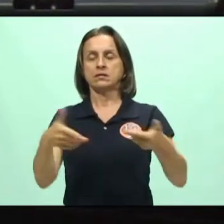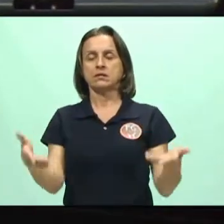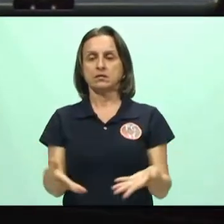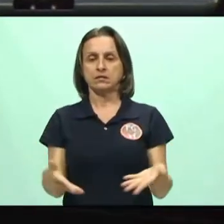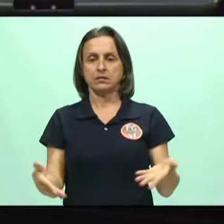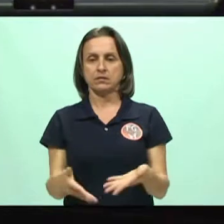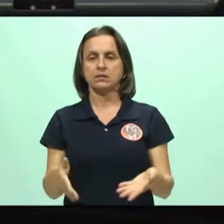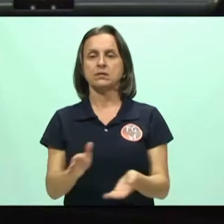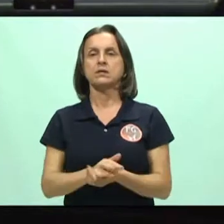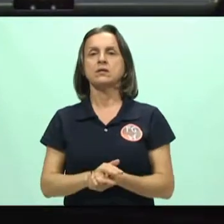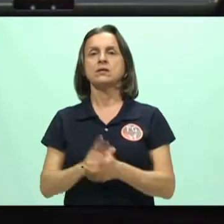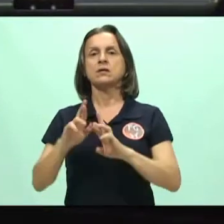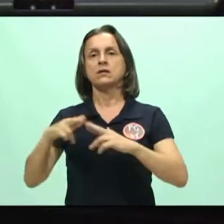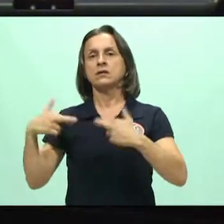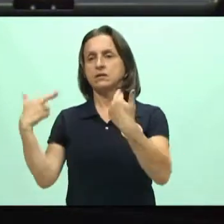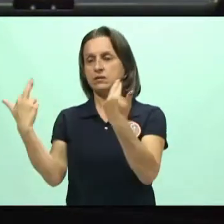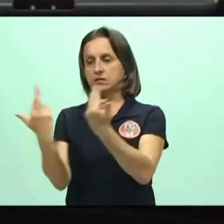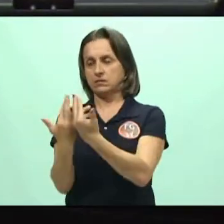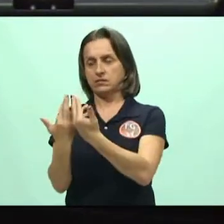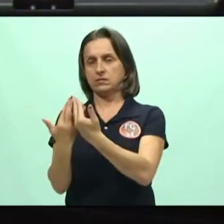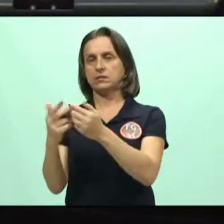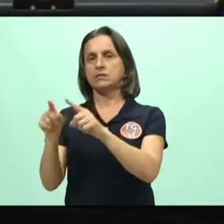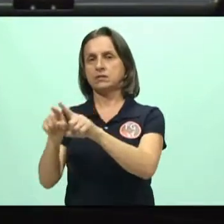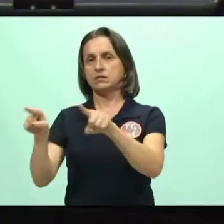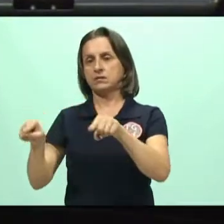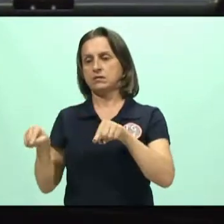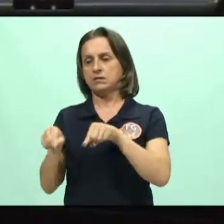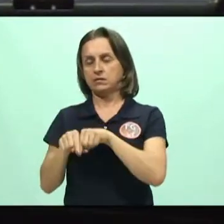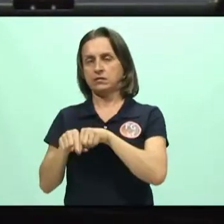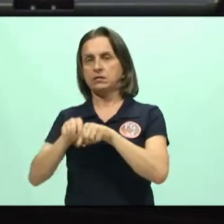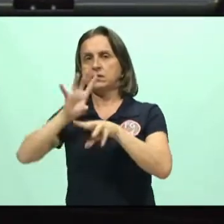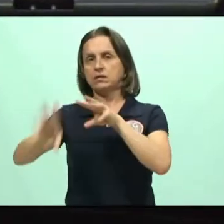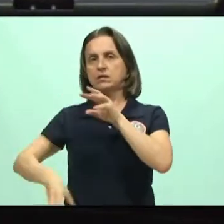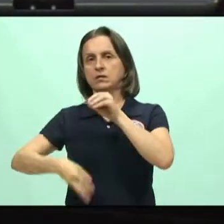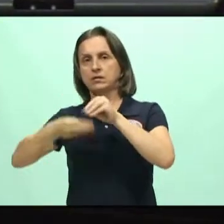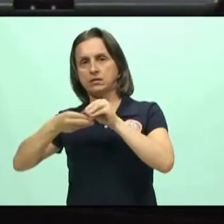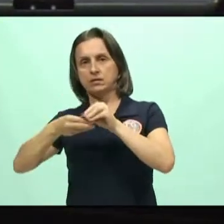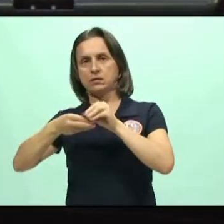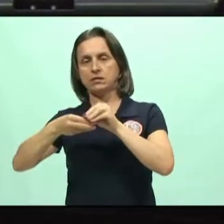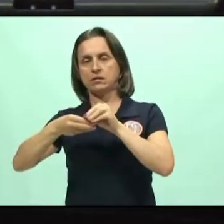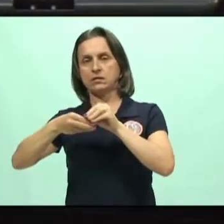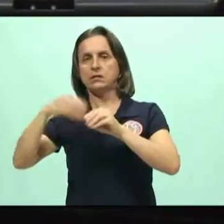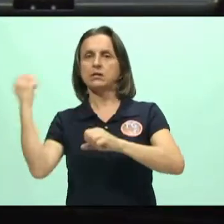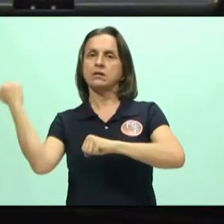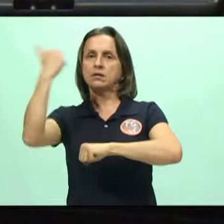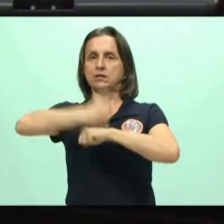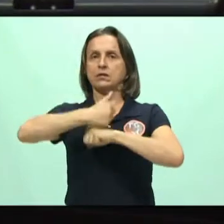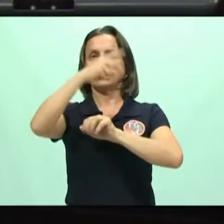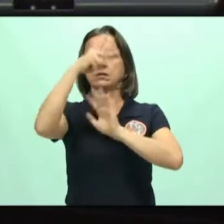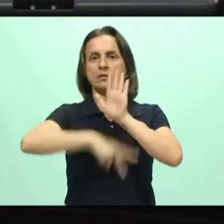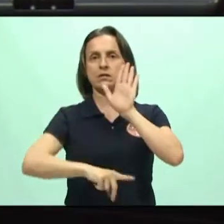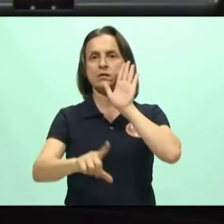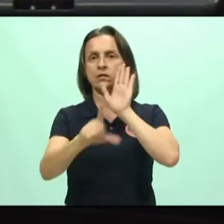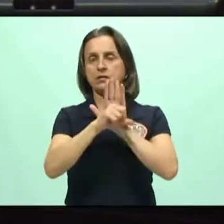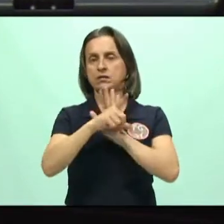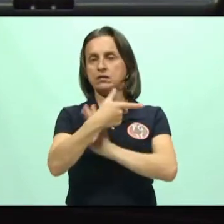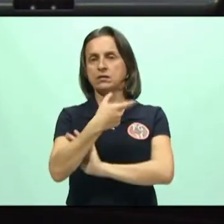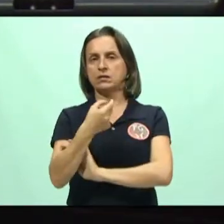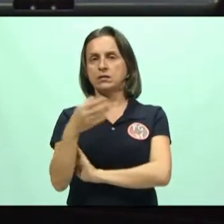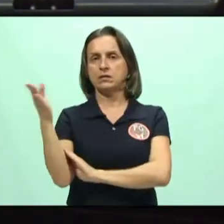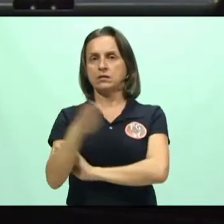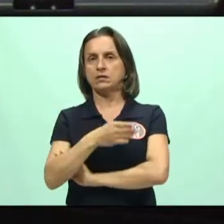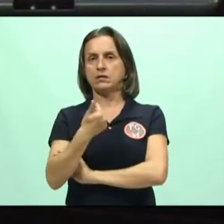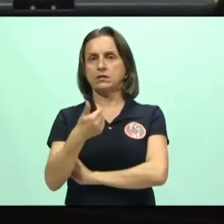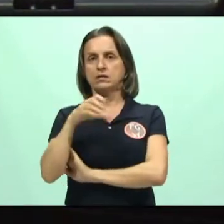para comissão se reunidas na emenda subjetiva número um projeto de lei 200 barra 2019